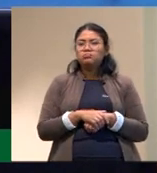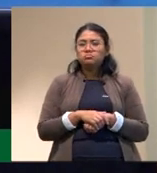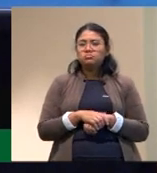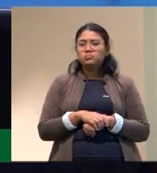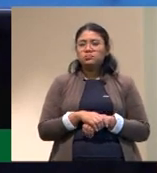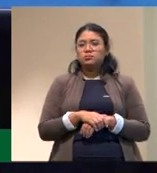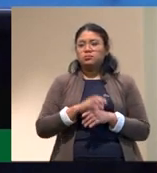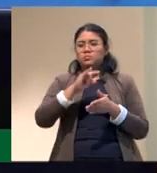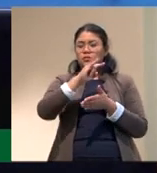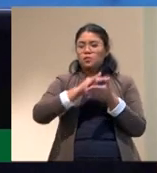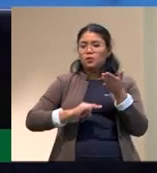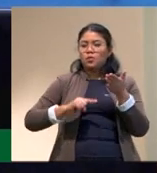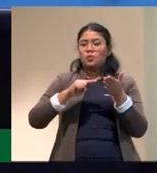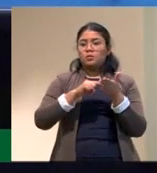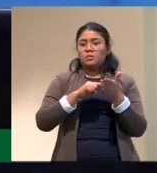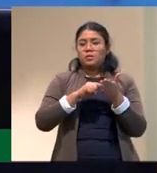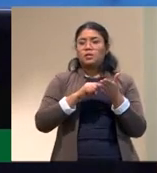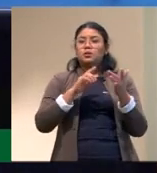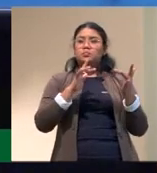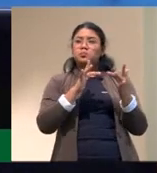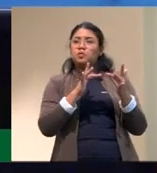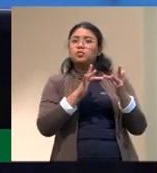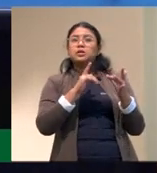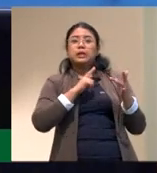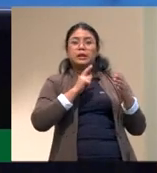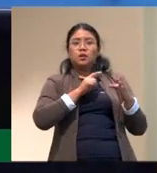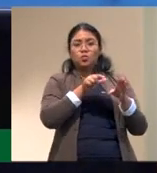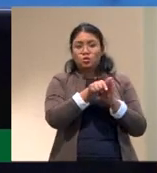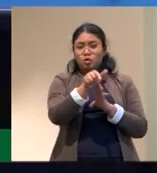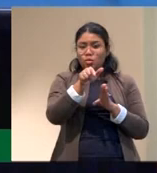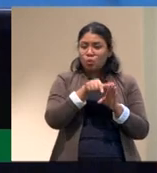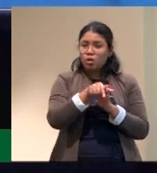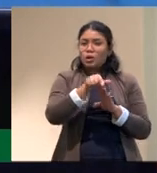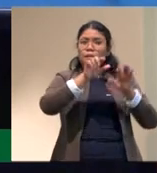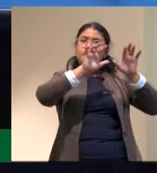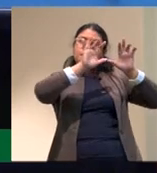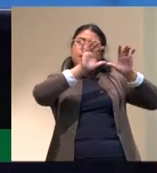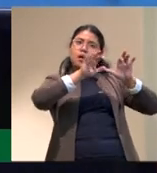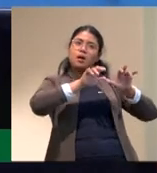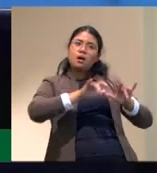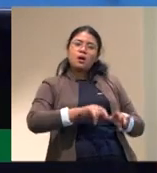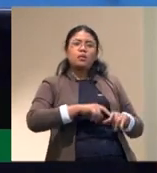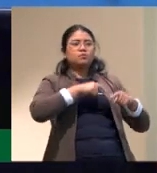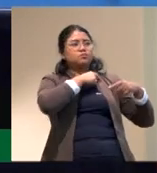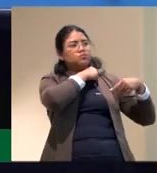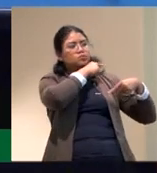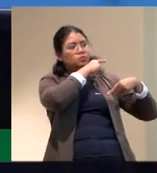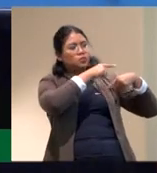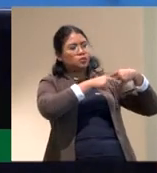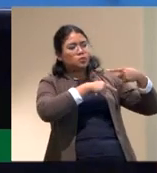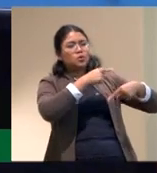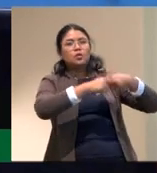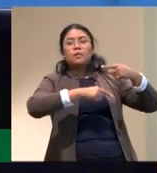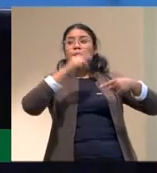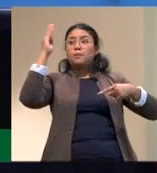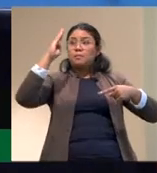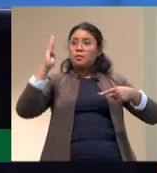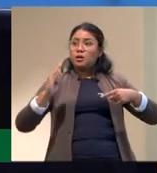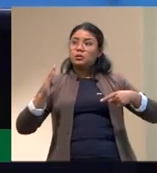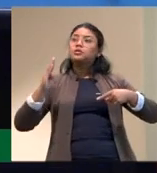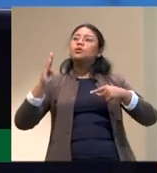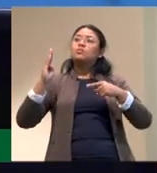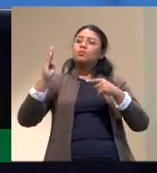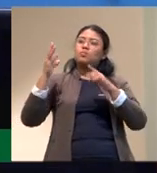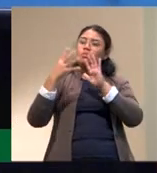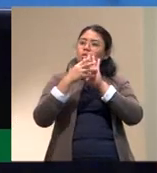São documentos que contratam consultorias, que são escritos reproduzindo o documento nacional, né? Eu